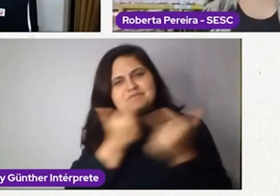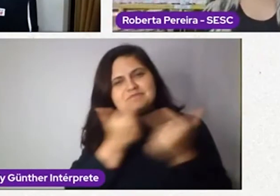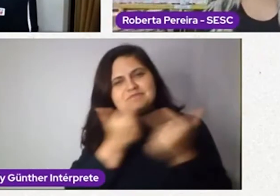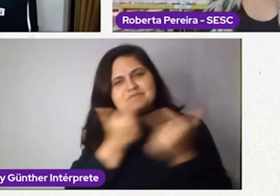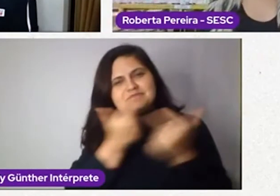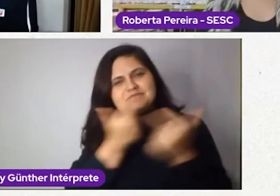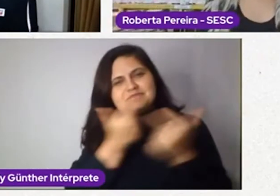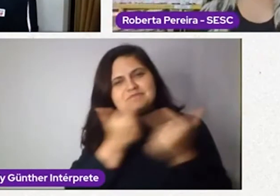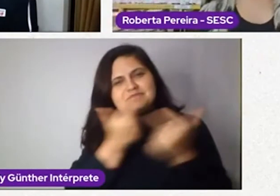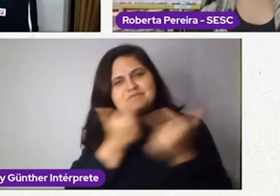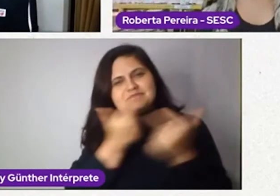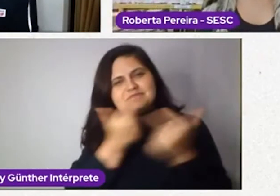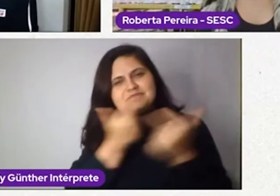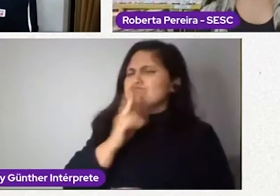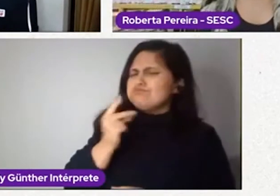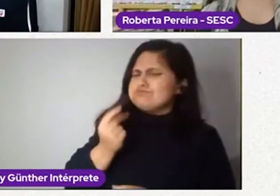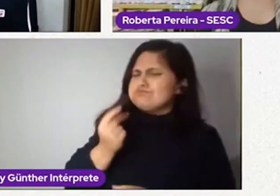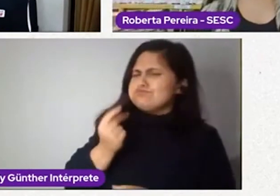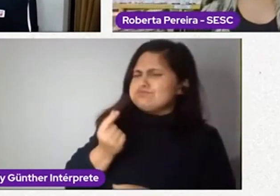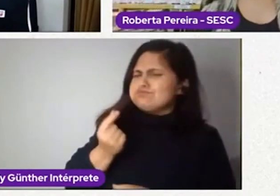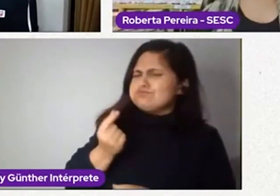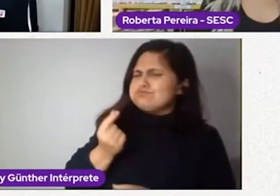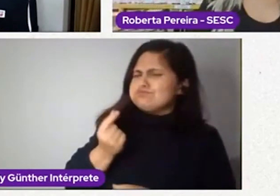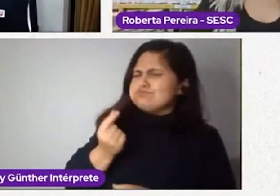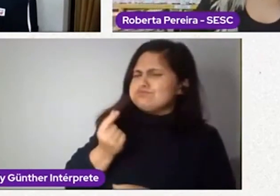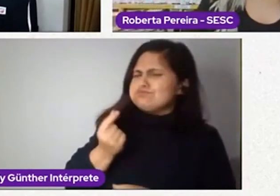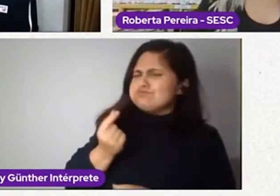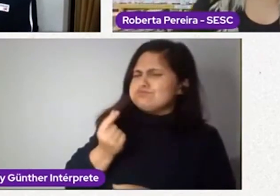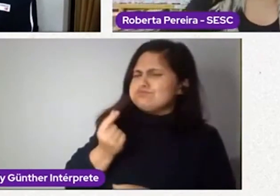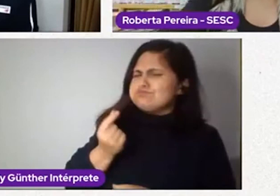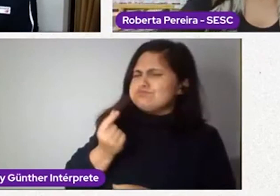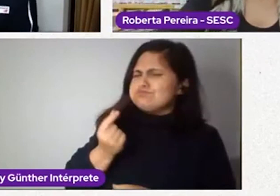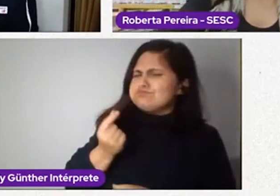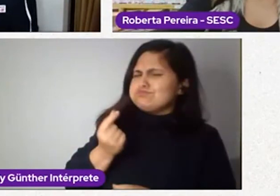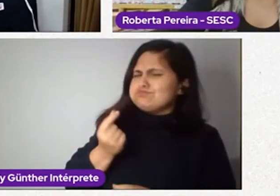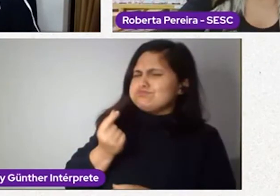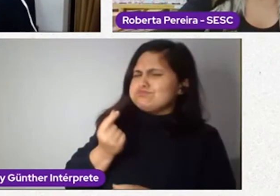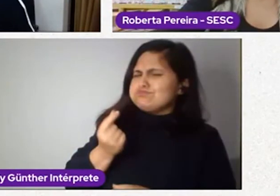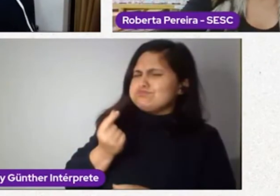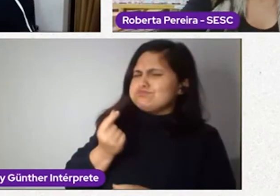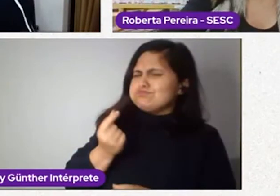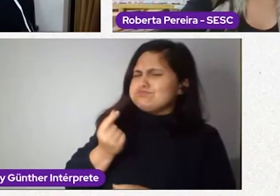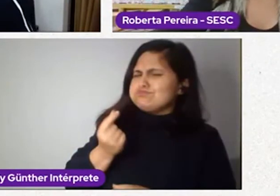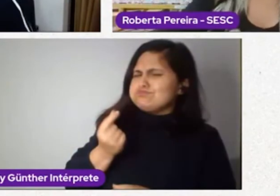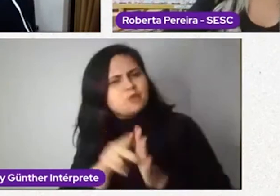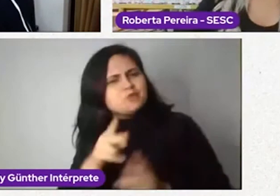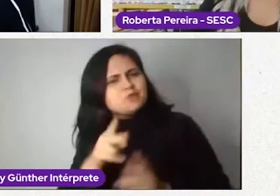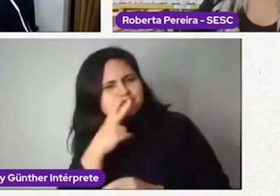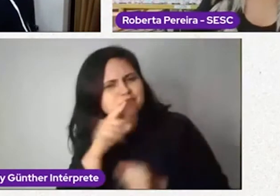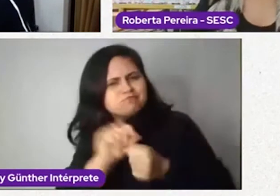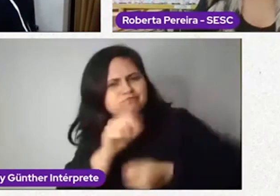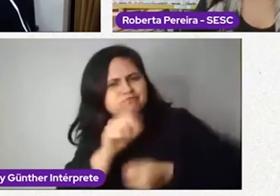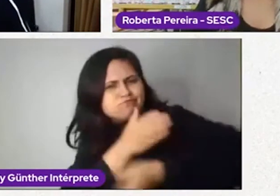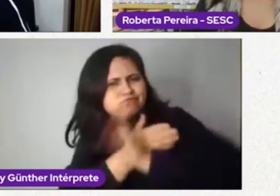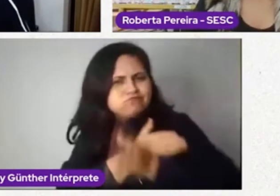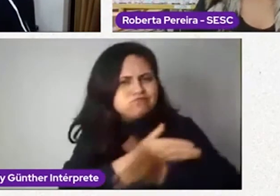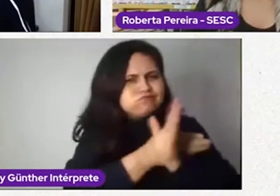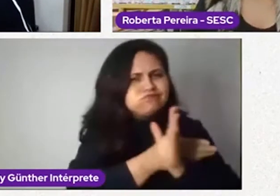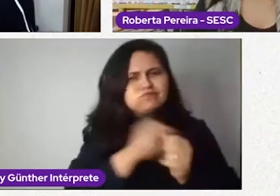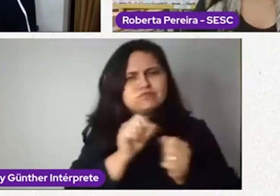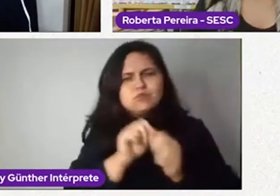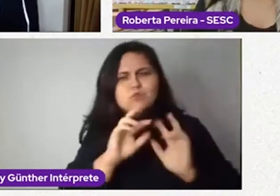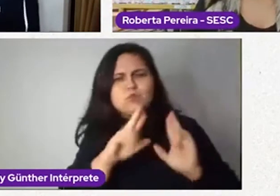conhece de longa data, a gente já fez muitos eventos aí, já bateu pneu aí, né? Fazendo viagens, indo aí por todos